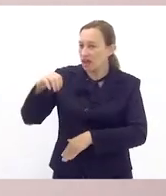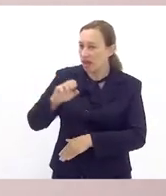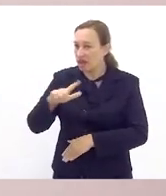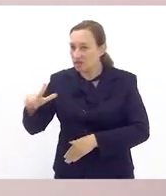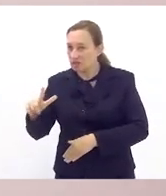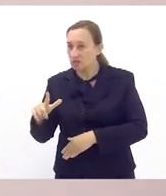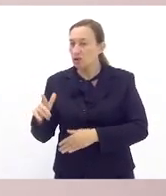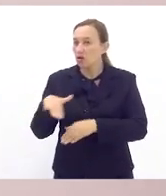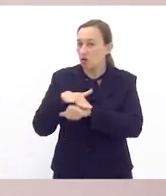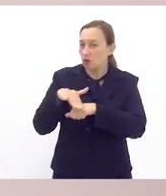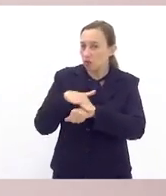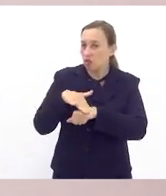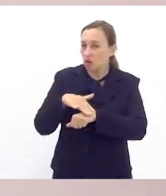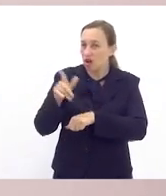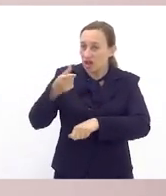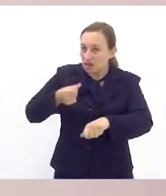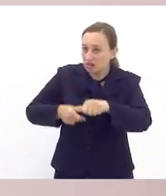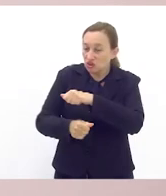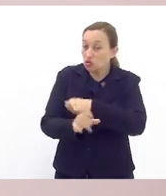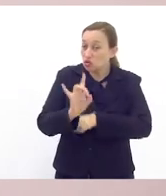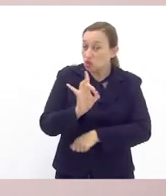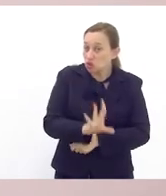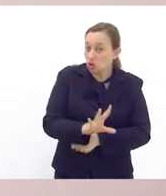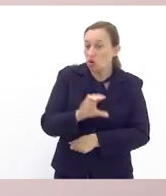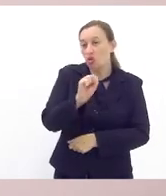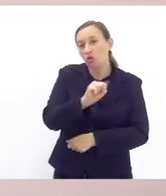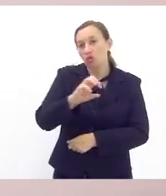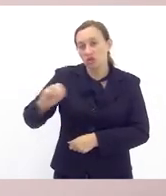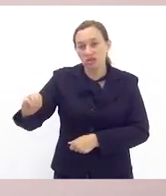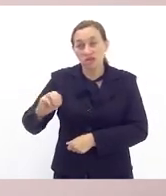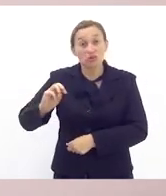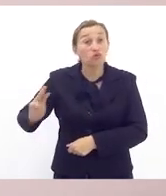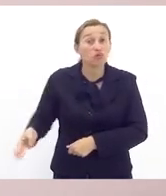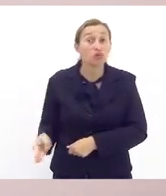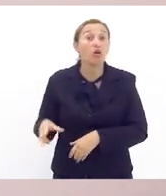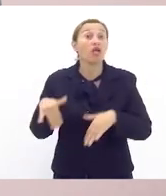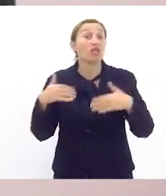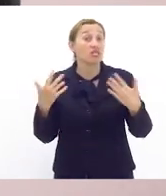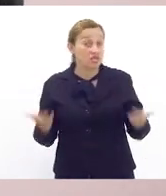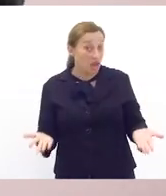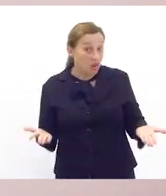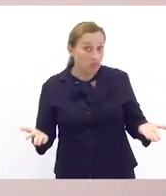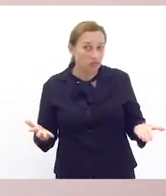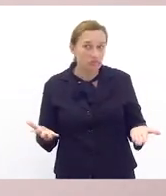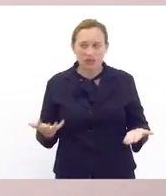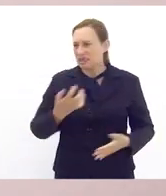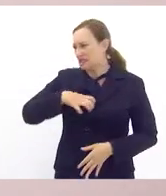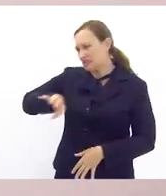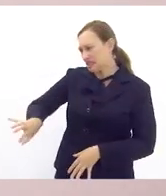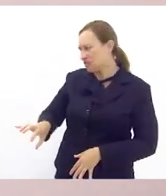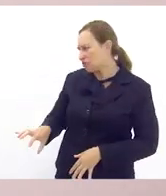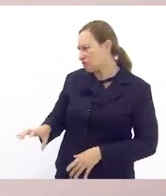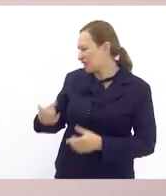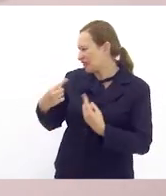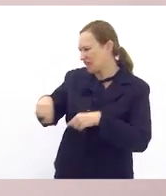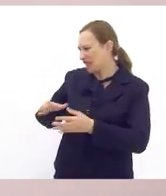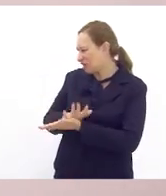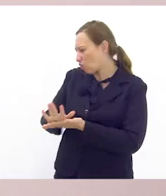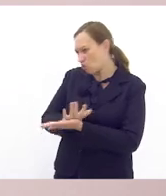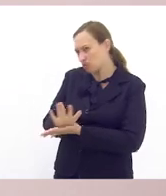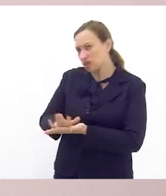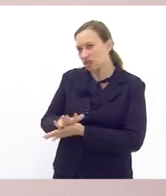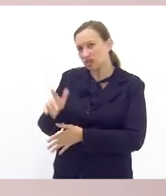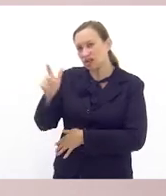case de sucesso ela investiu apenas 800 mil então sinto muito nada contra a senhora tá